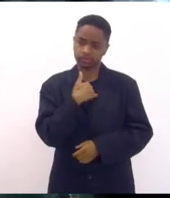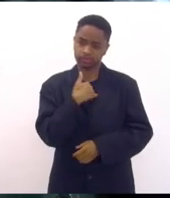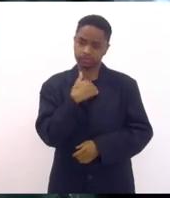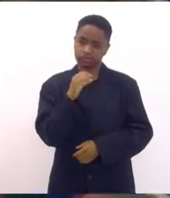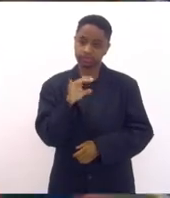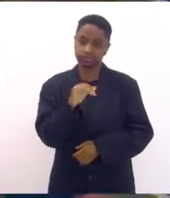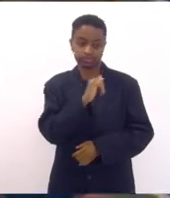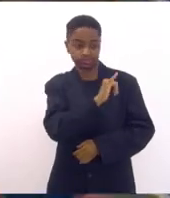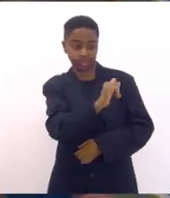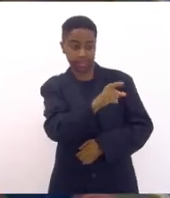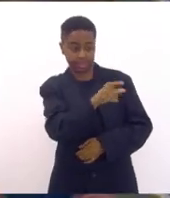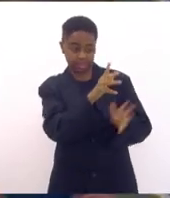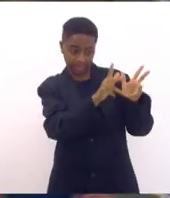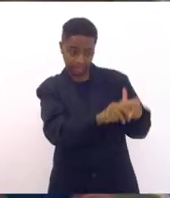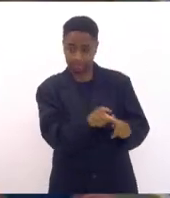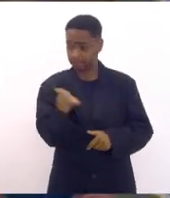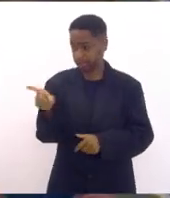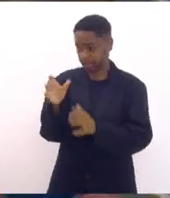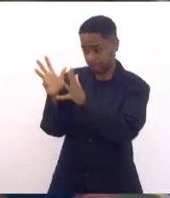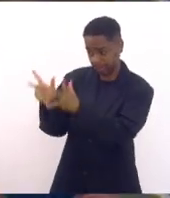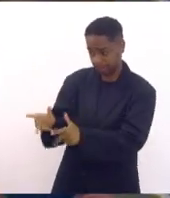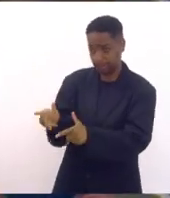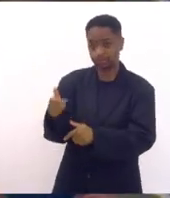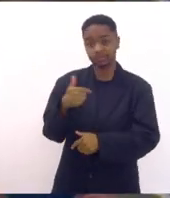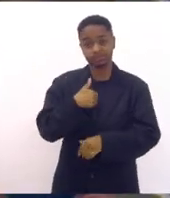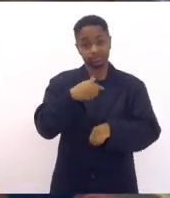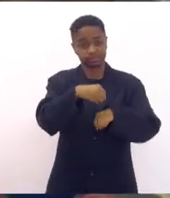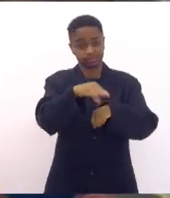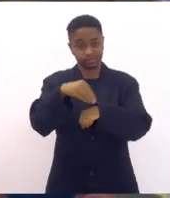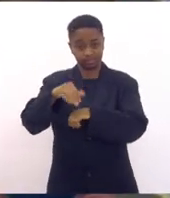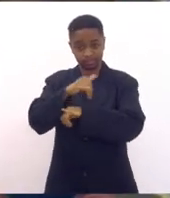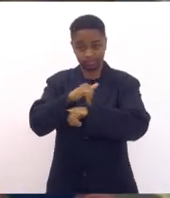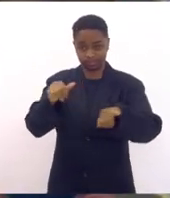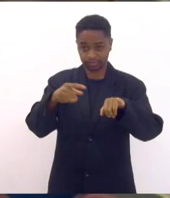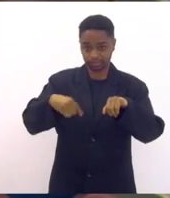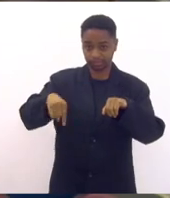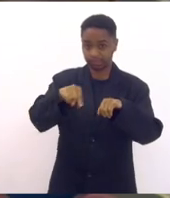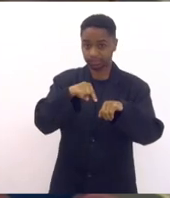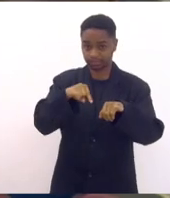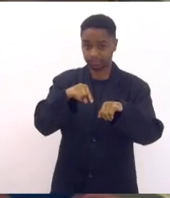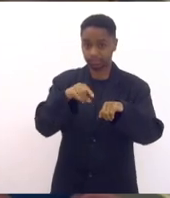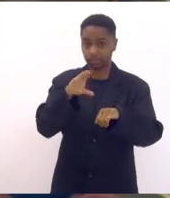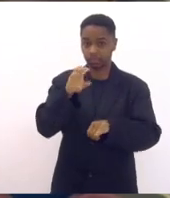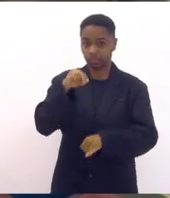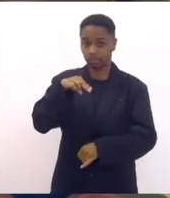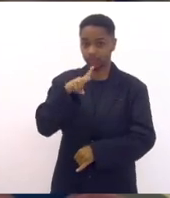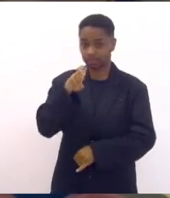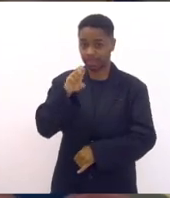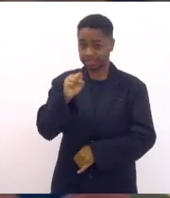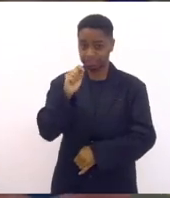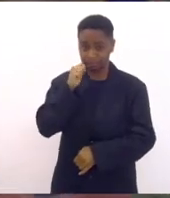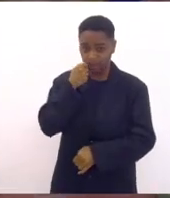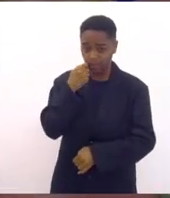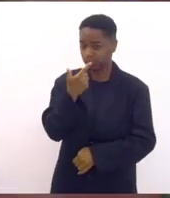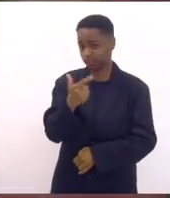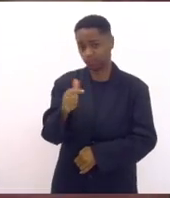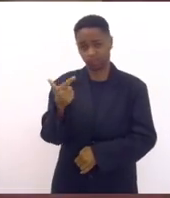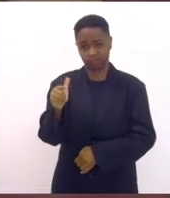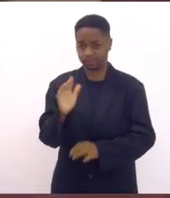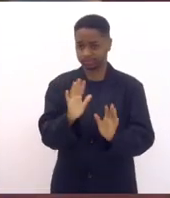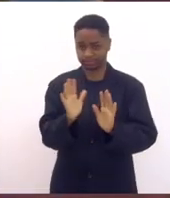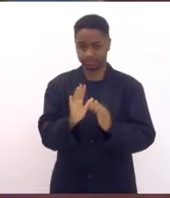dizendo Fulano limpa ali e vou falar para vocês no conver não tem pão não tá só lá na casa de